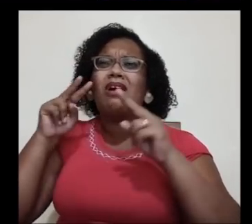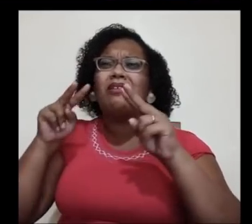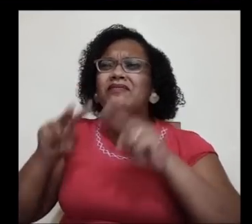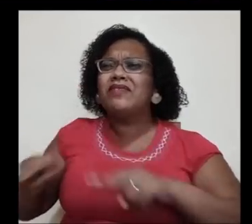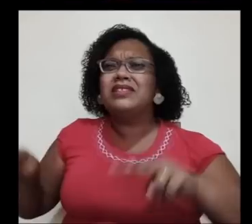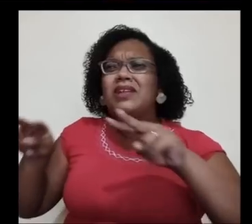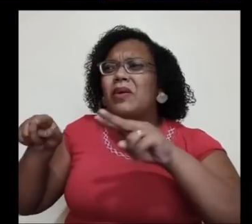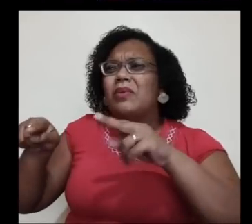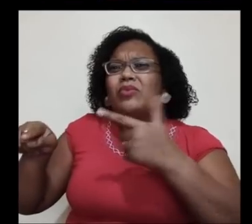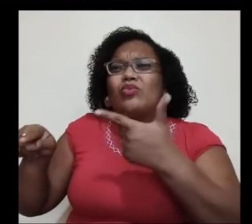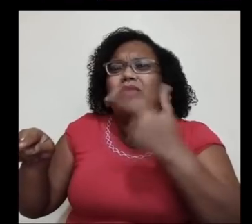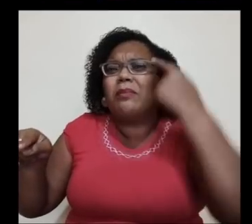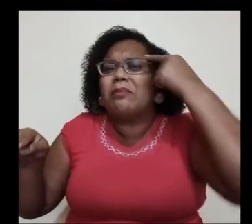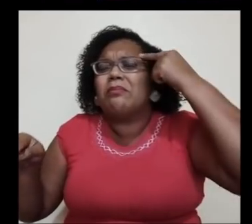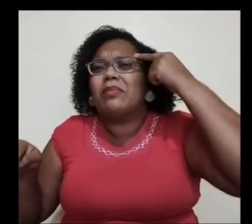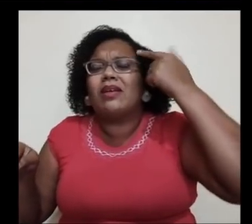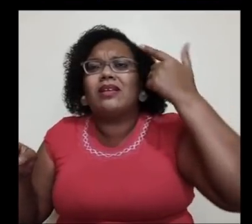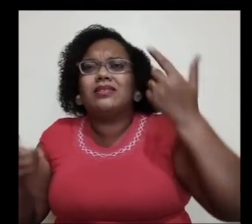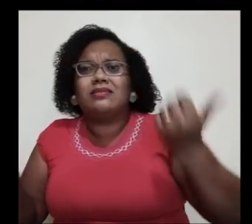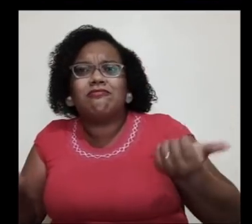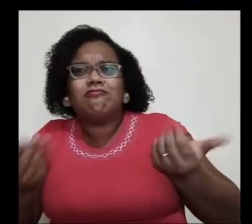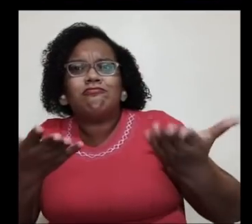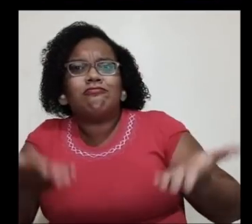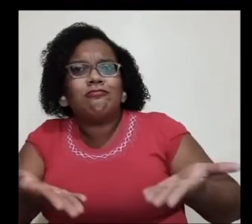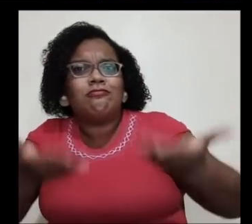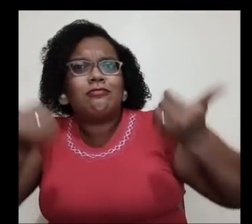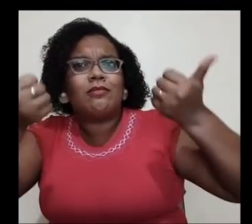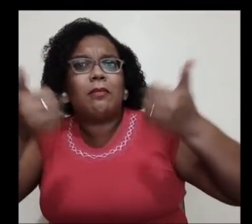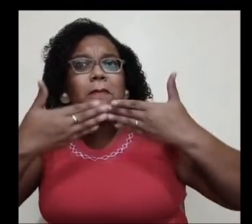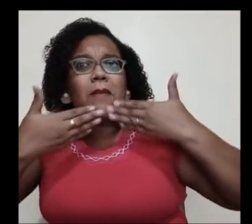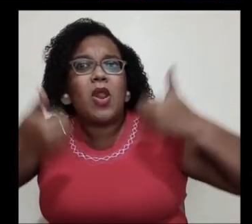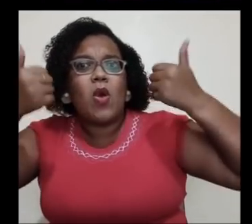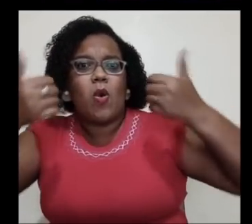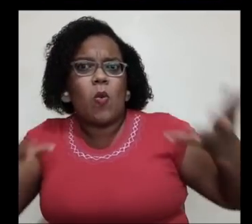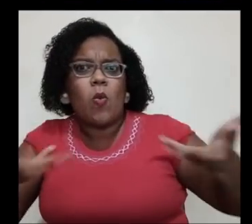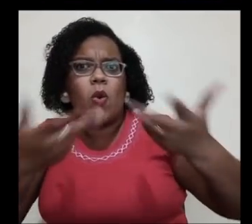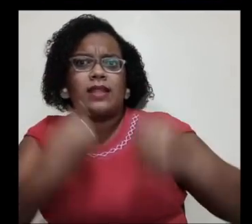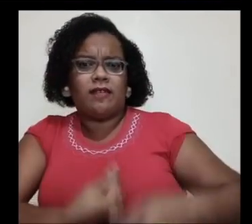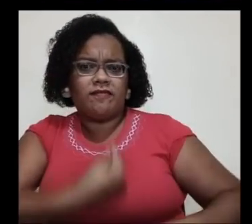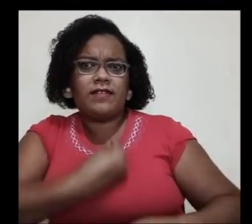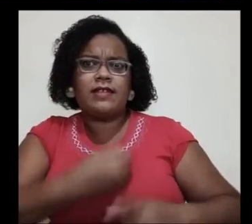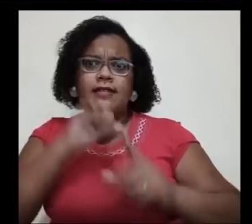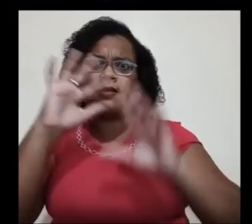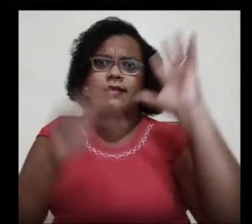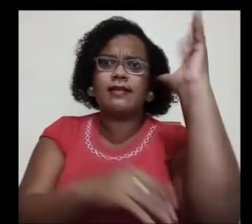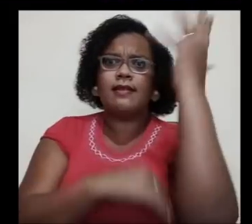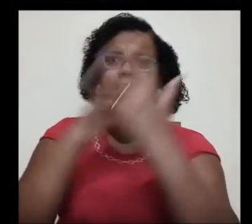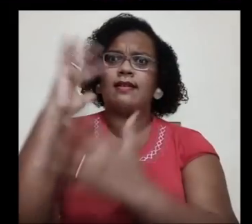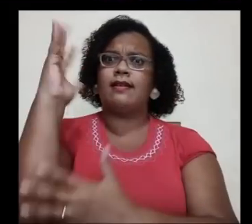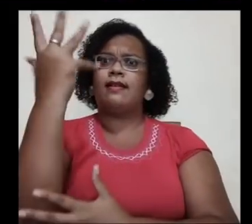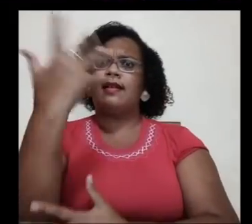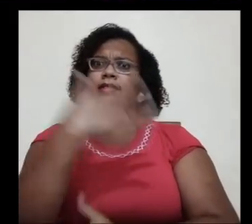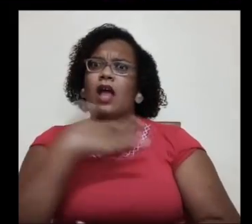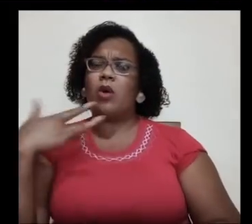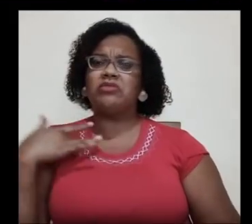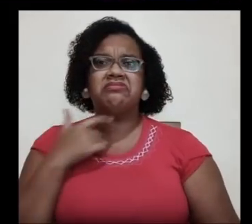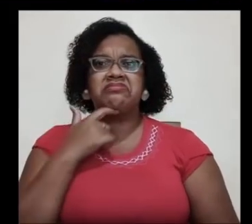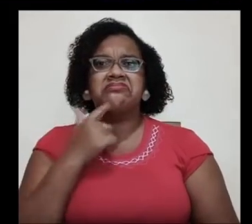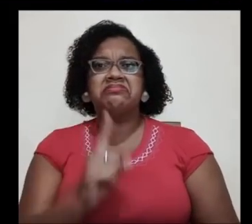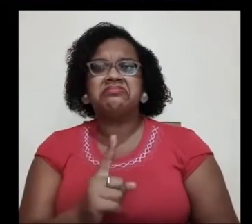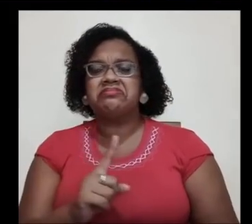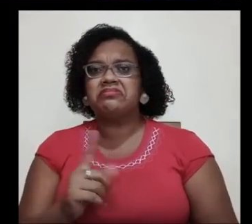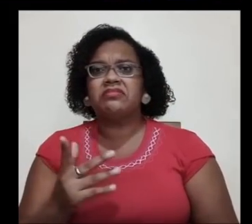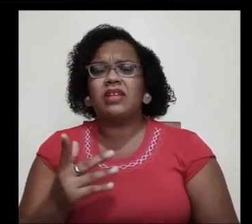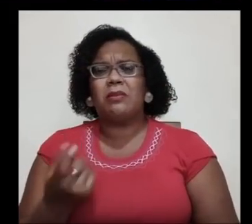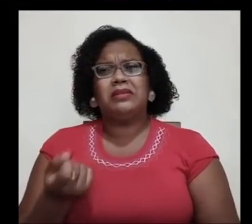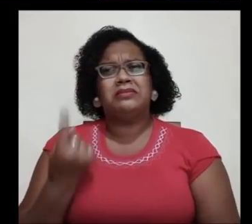conta a melhoria da qualidade de vida das pessoas, o meio ambiente, a saúde, mas que também são estreitos do ponto de vista econômico.